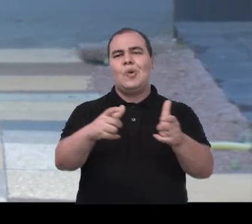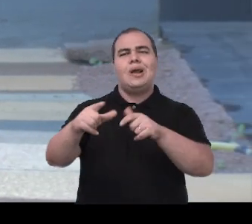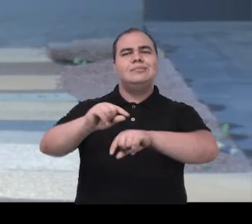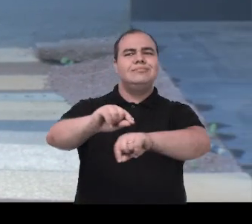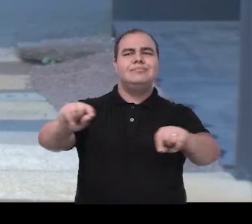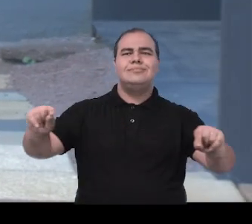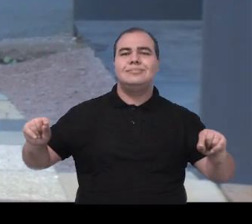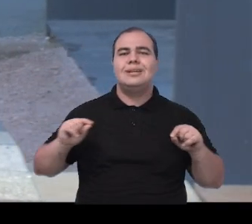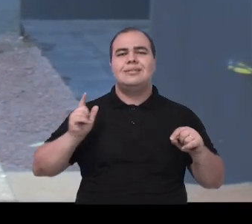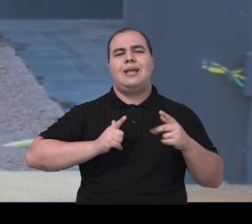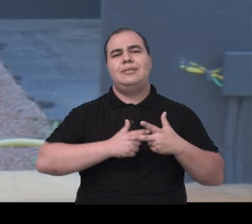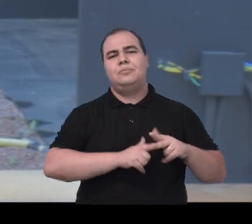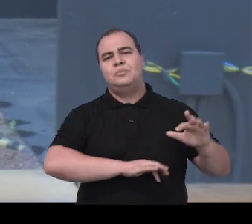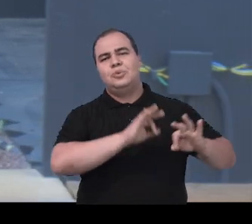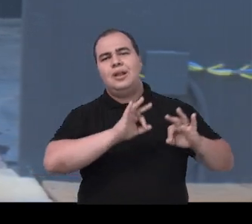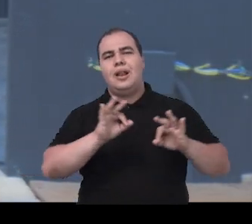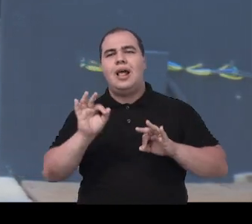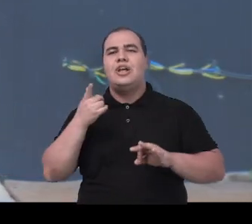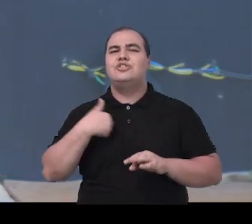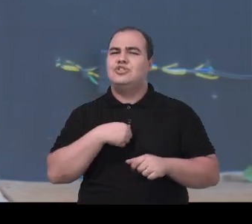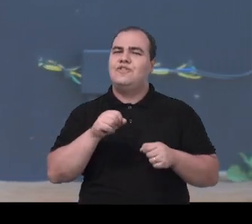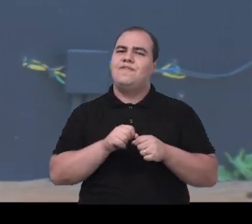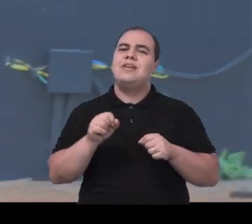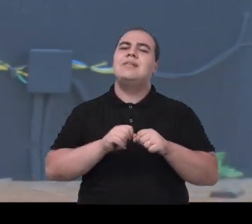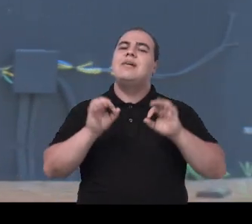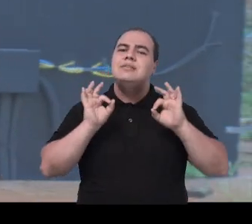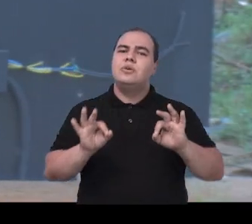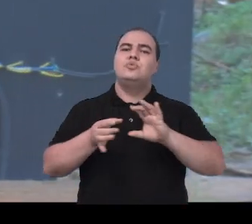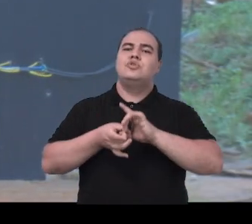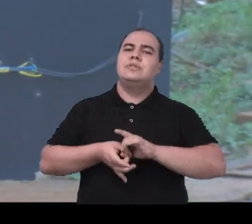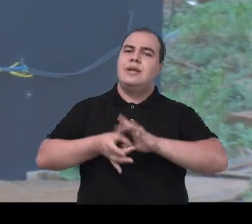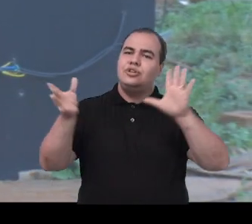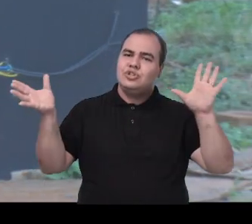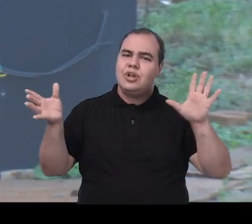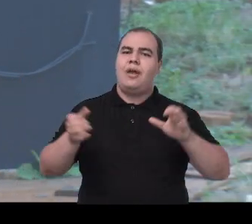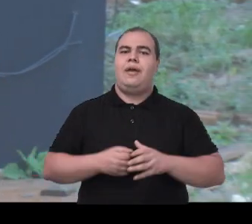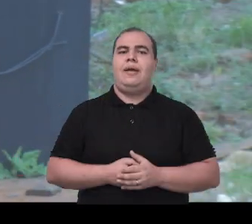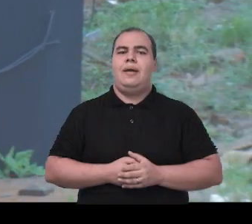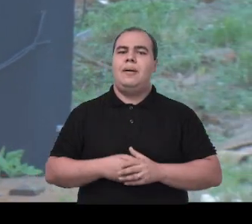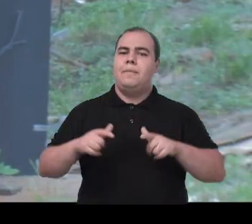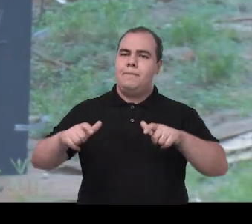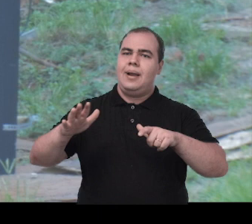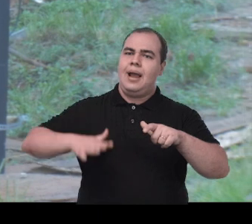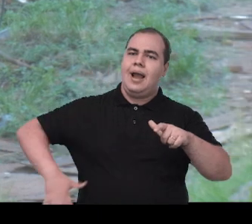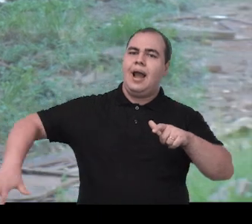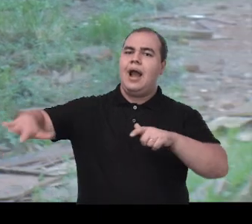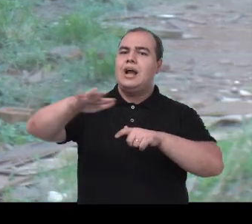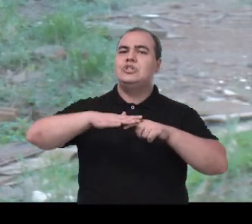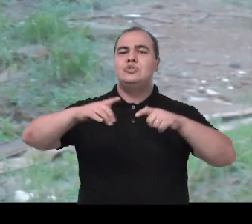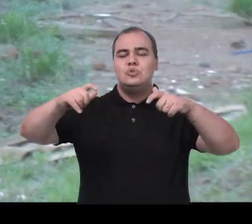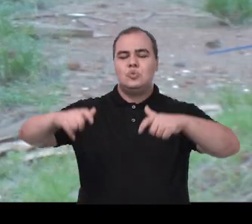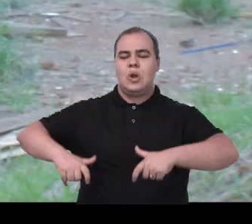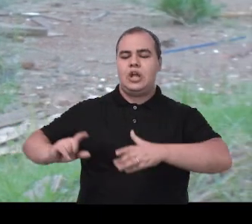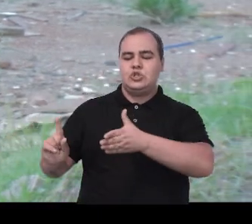aqui que, apesar de terem sido remodelados, a gente fez questão de deixar pátios,